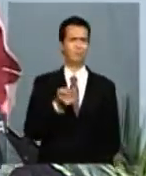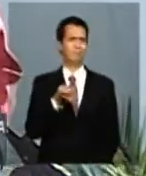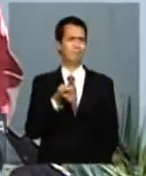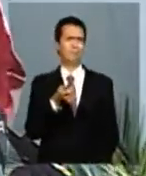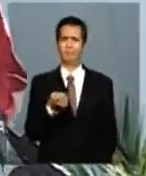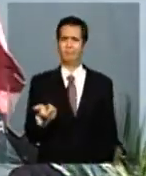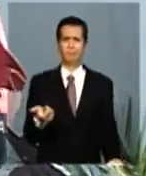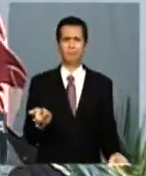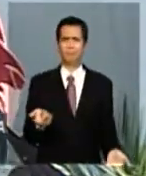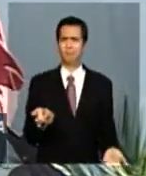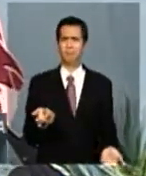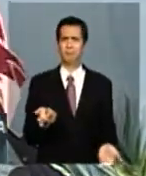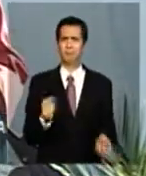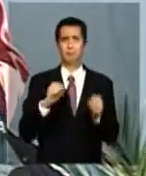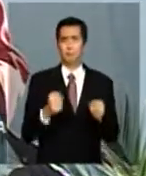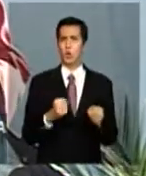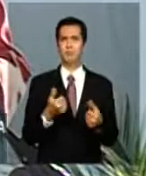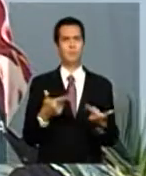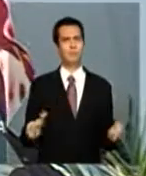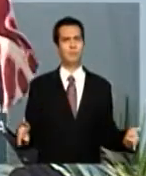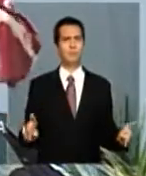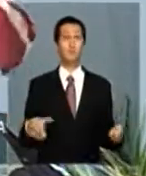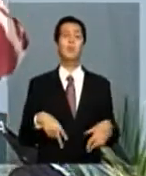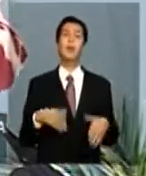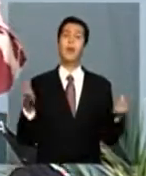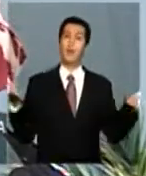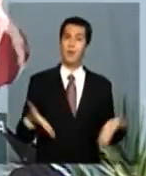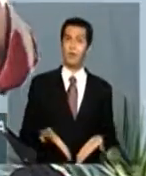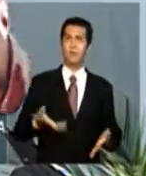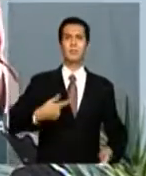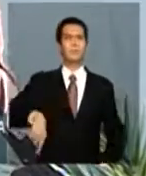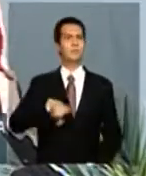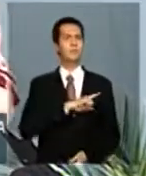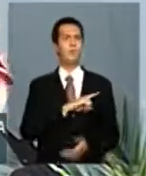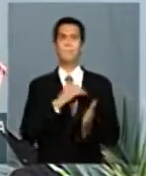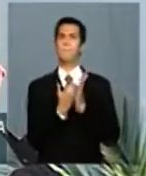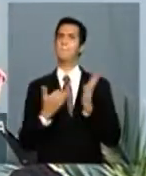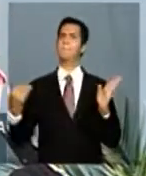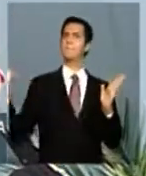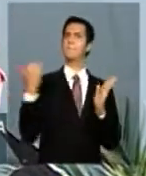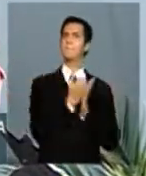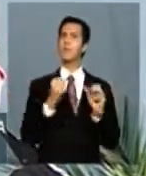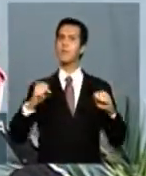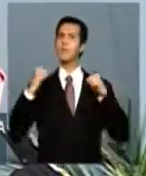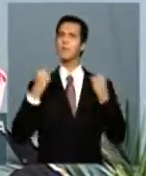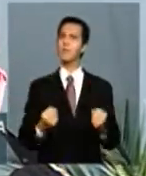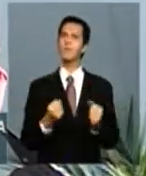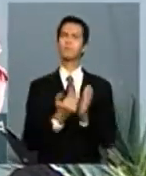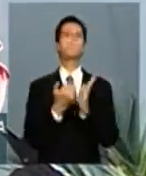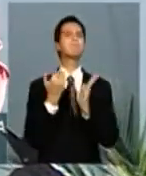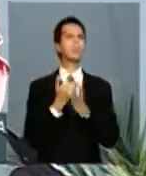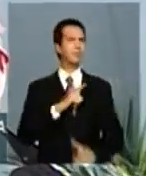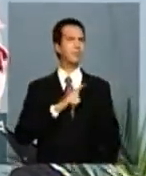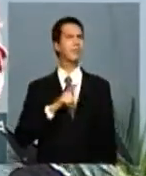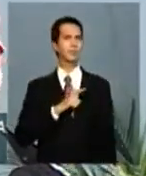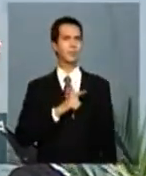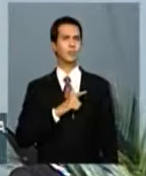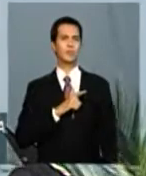Agora, eu queria dizer para vocês que nós estamos ainda mais fortes do que estávamos em 2008,